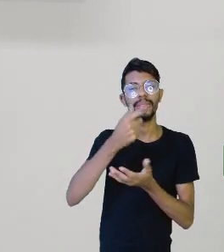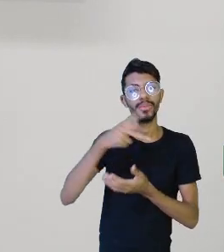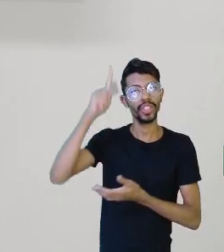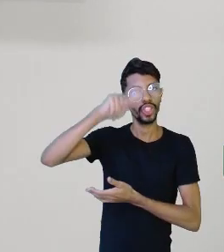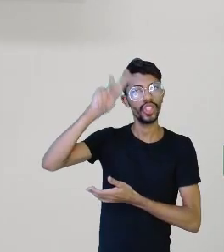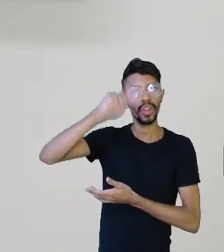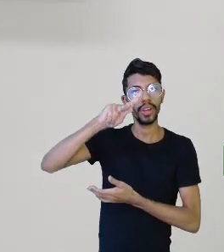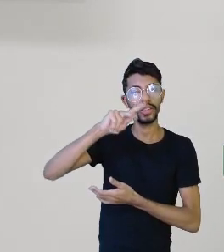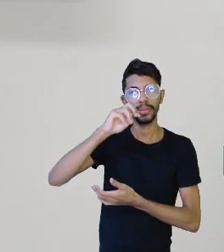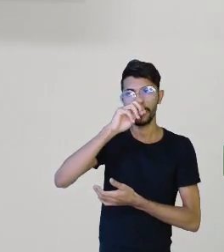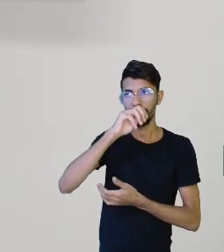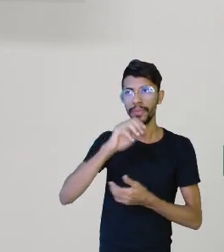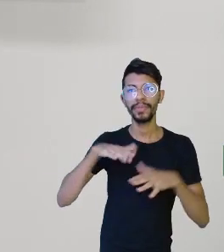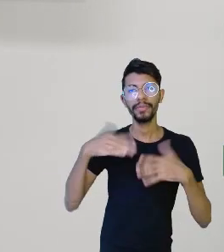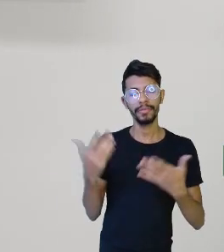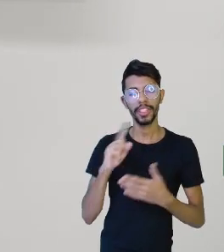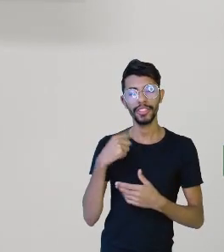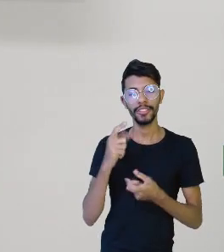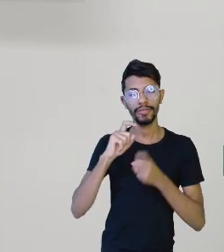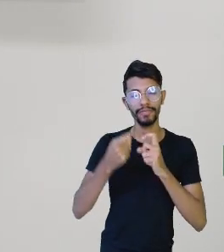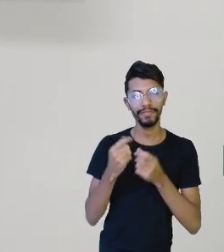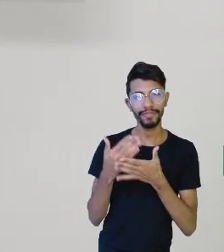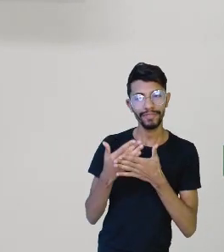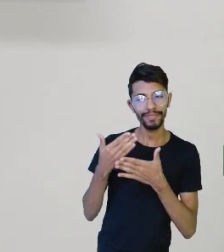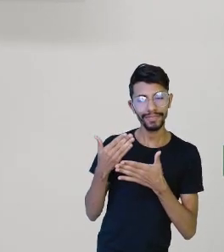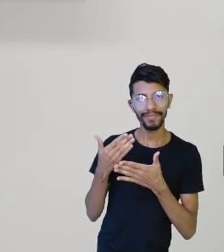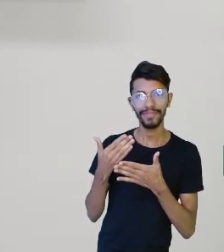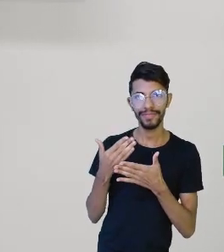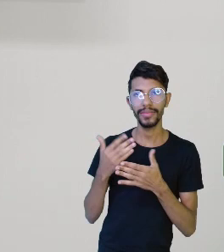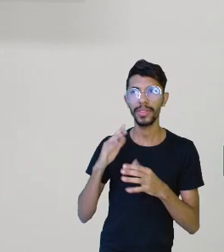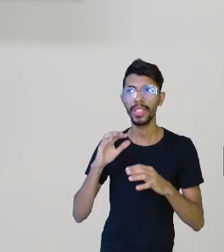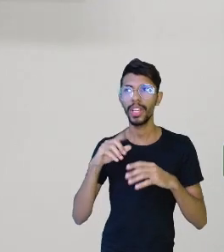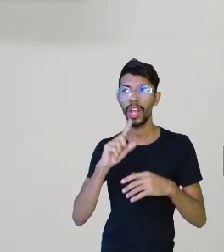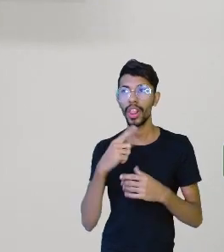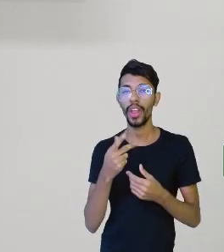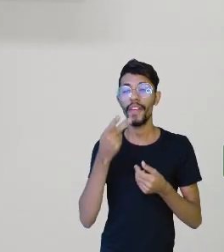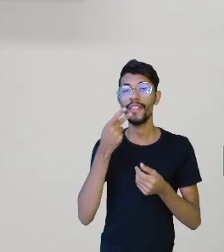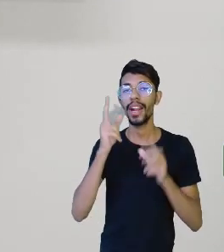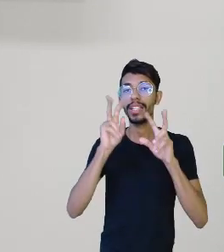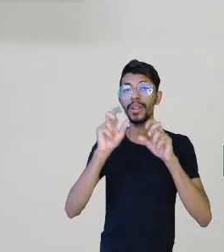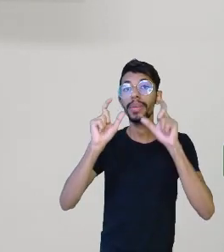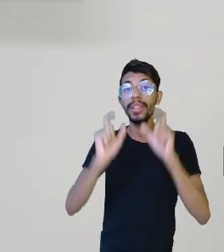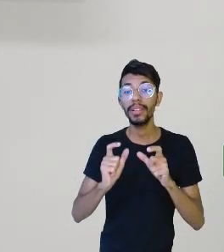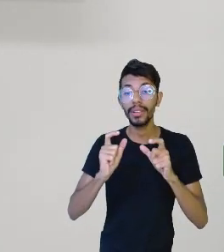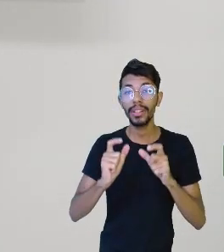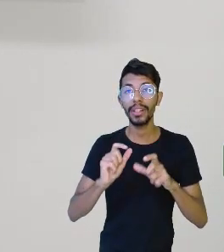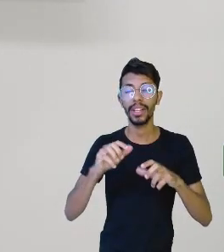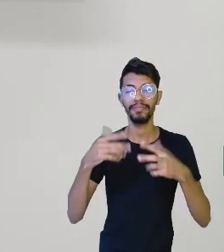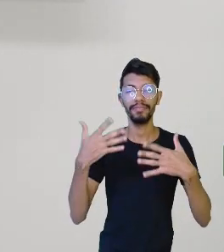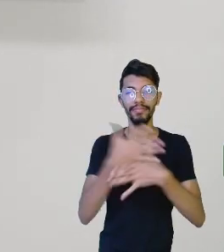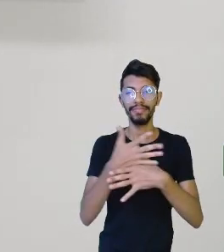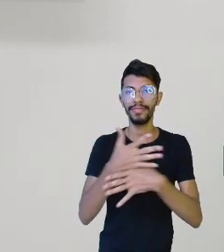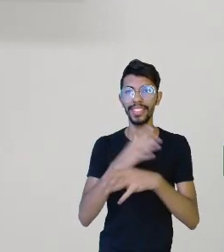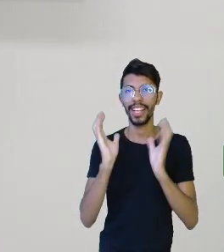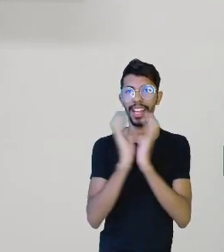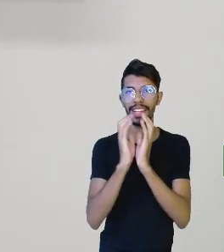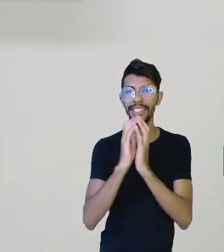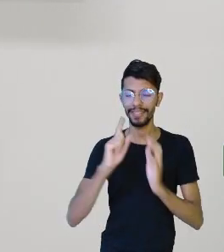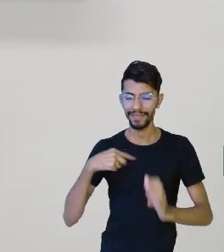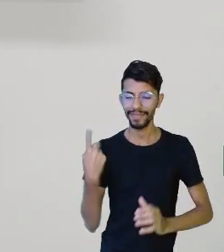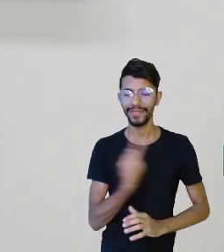falou no iniciozinho, lá atrás, a gente vai falar sobre a cidade do Recife, a nossa cidade, o nosso